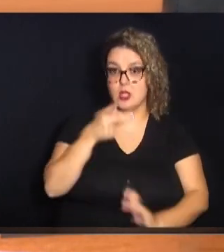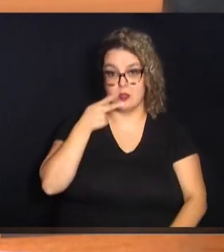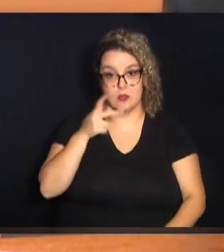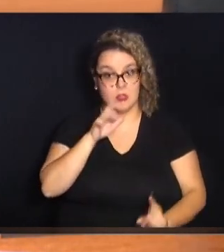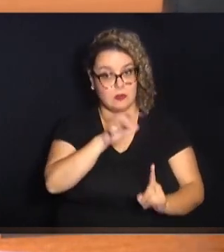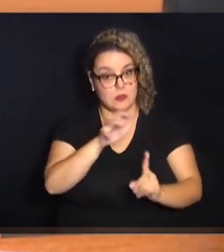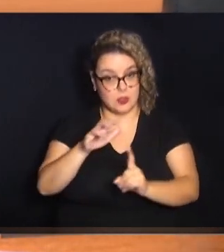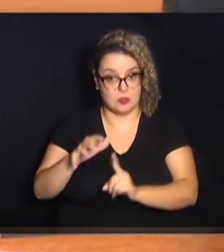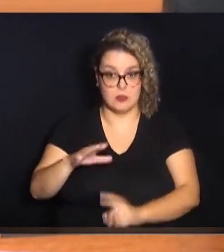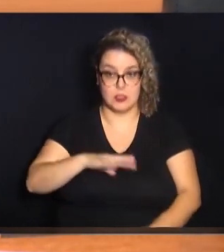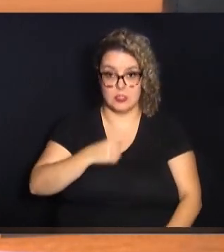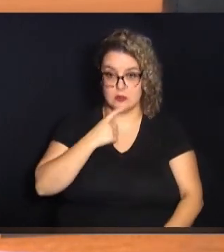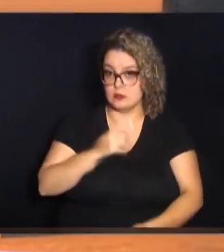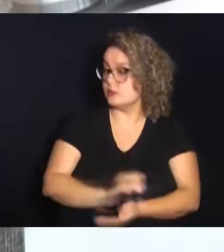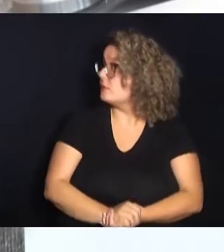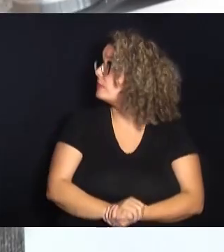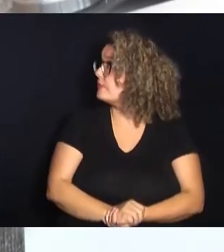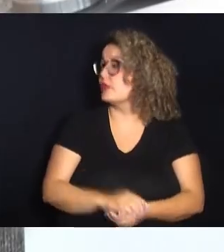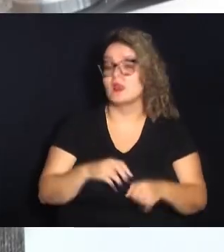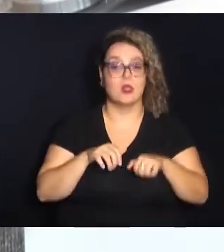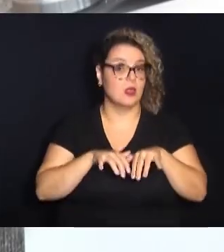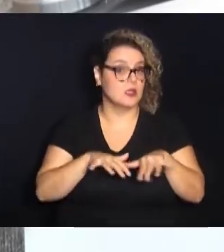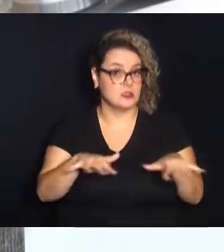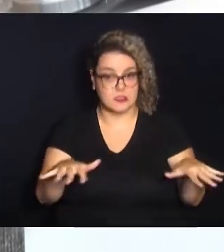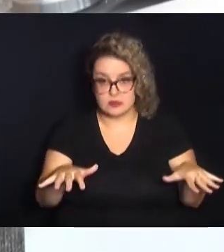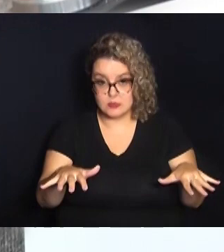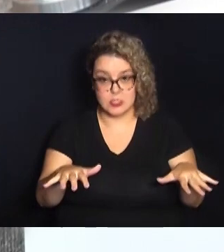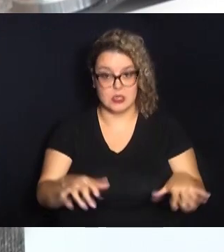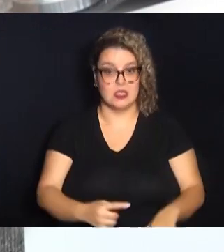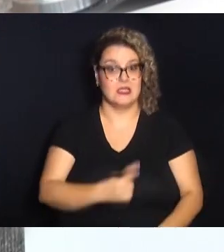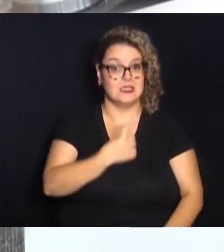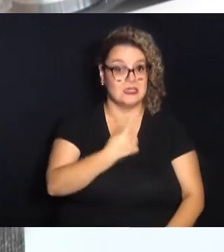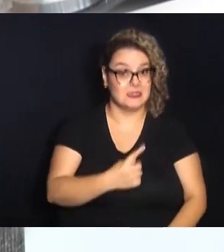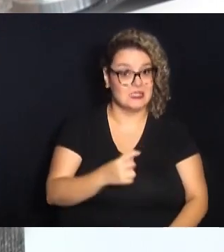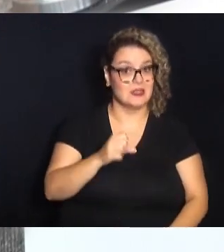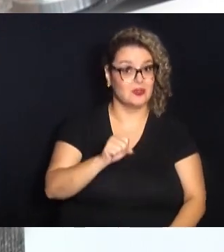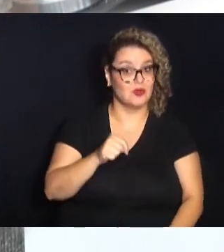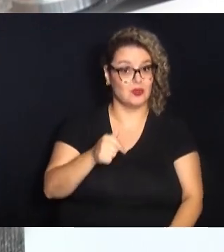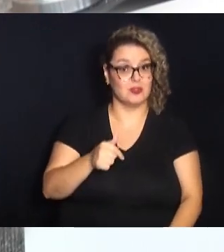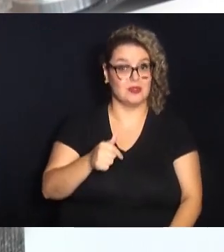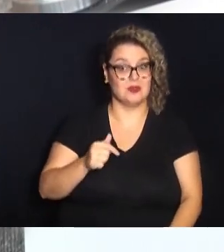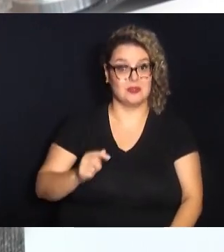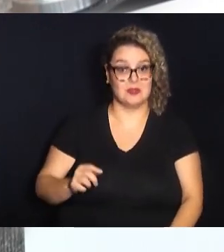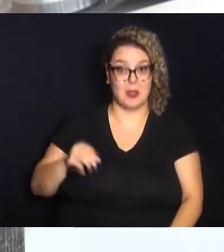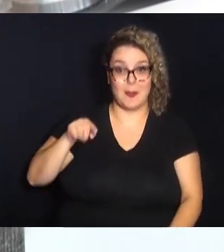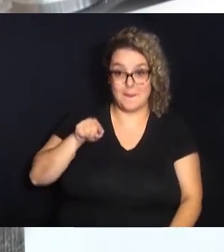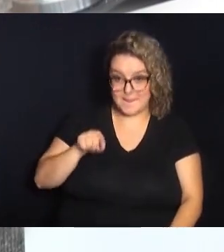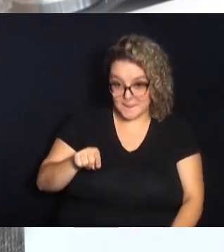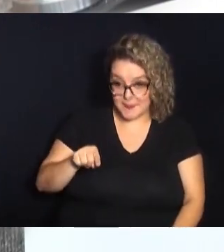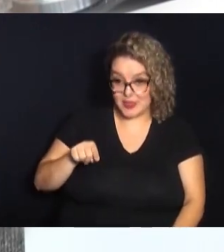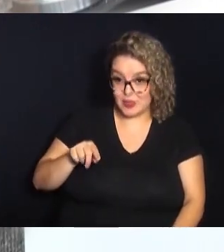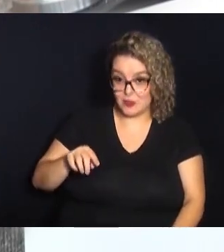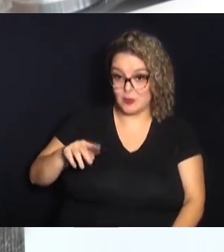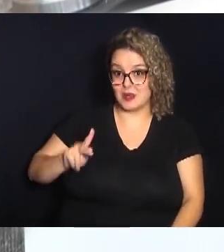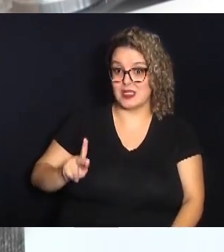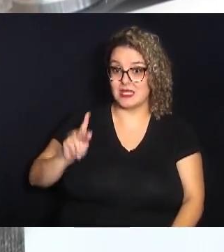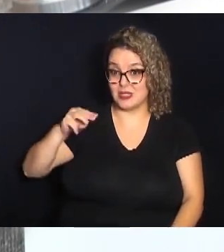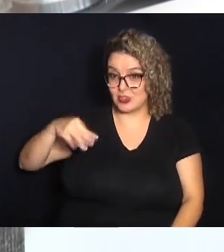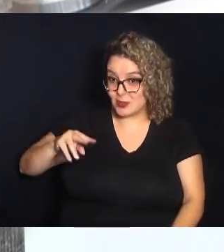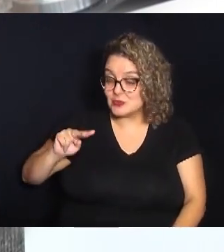citou os impactos para a cidade essa expansão significa em torno de 187.000 km